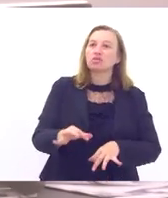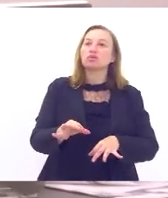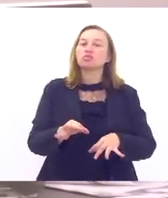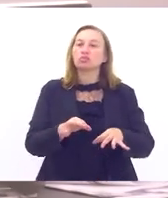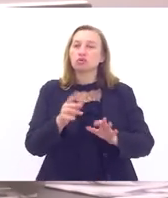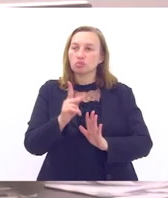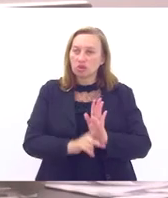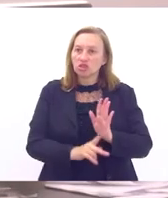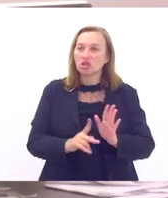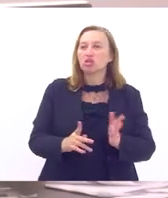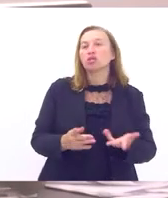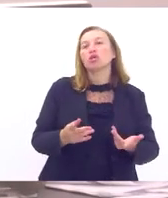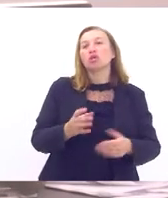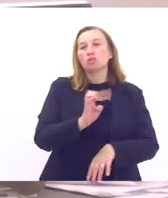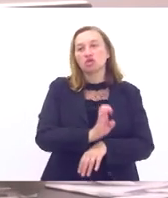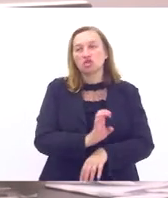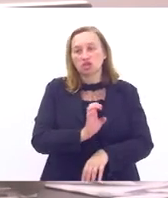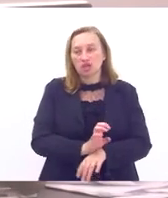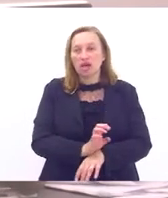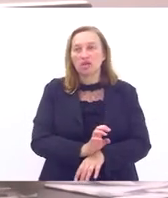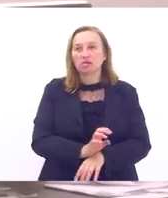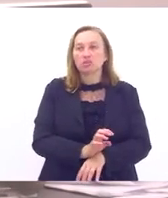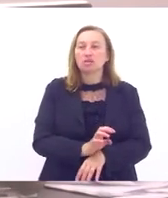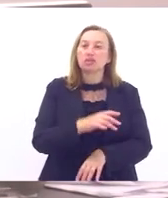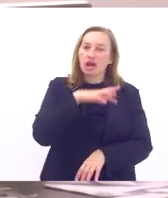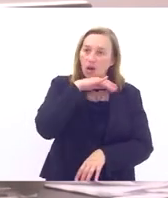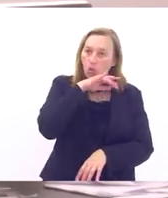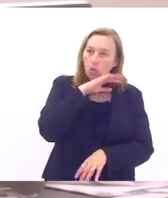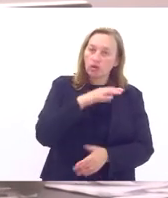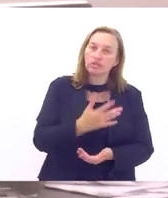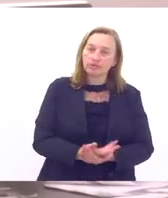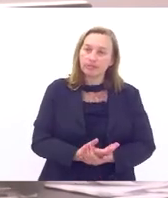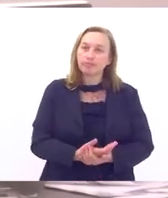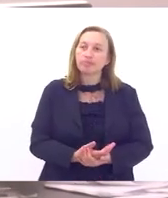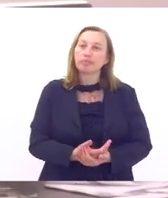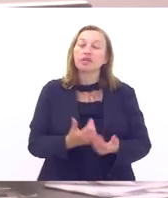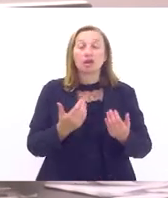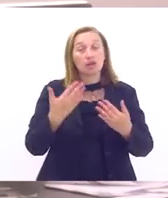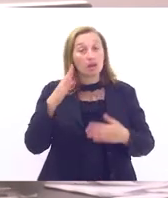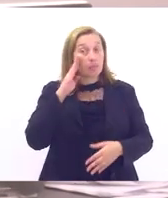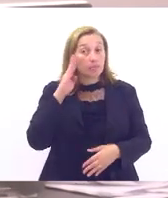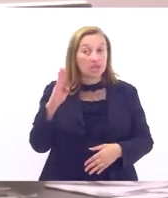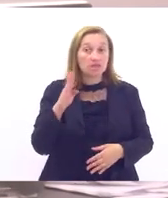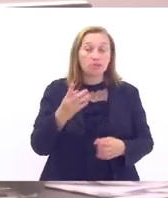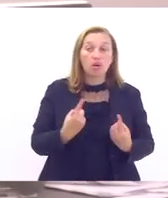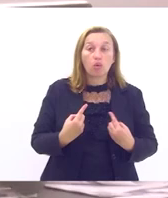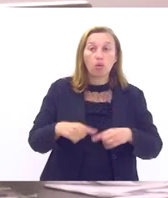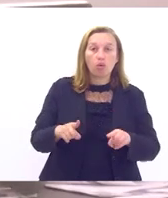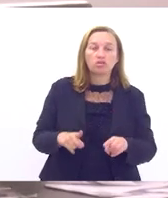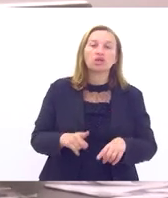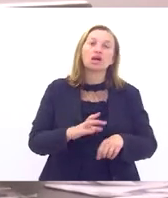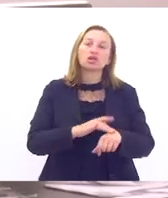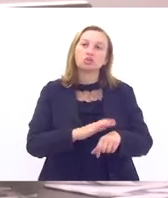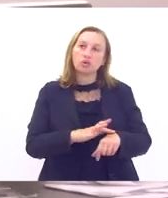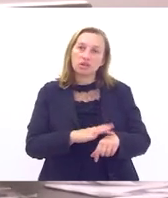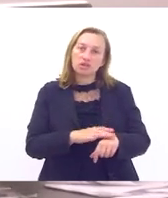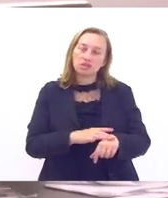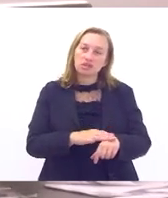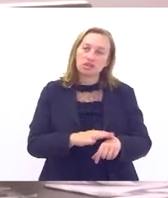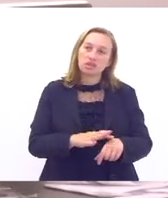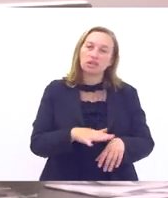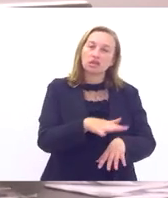está condenado efetivamente a executar isso. Isso é central para o enfrentamento à tuberculose do sistema